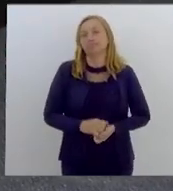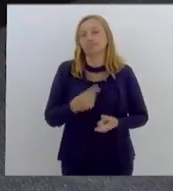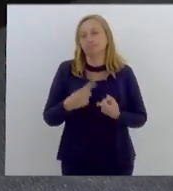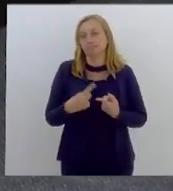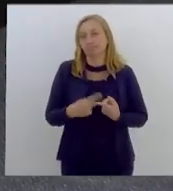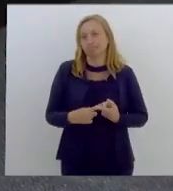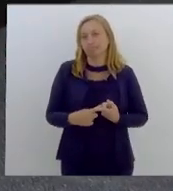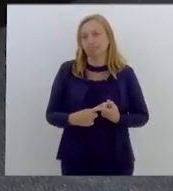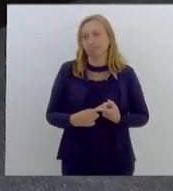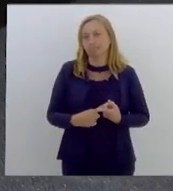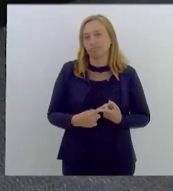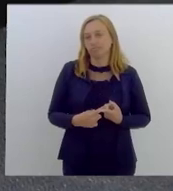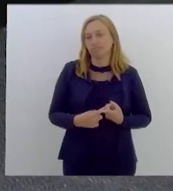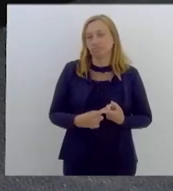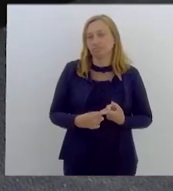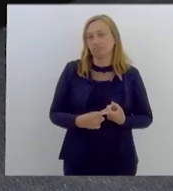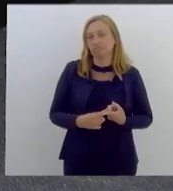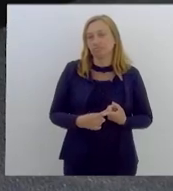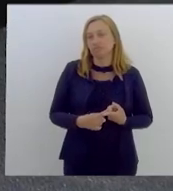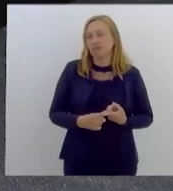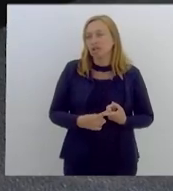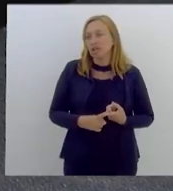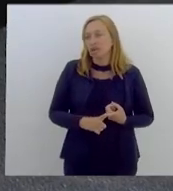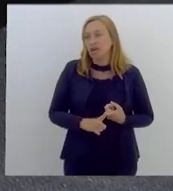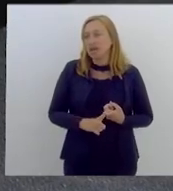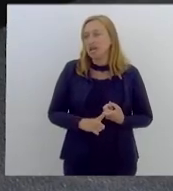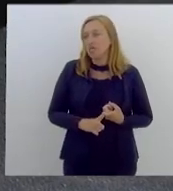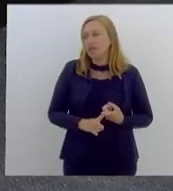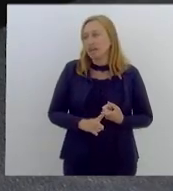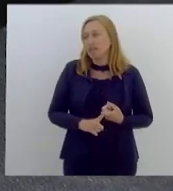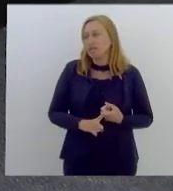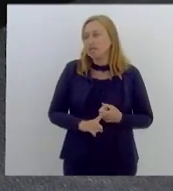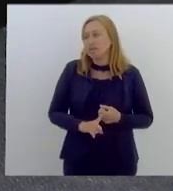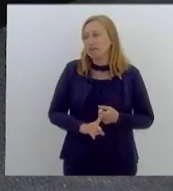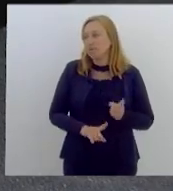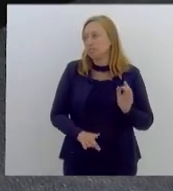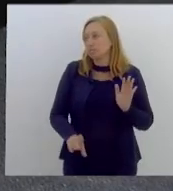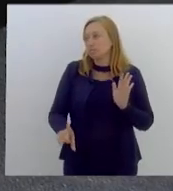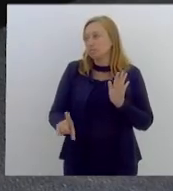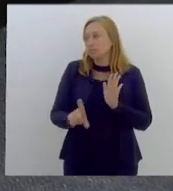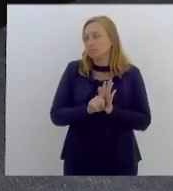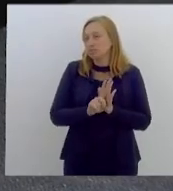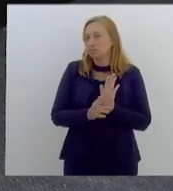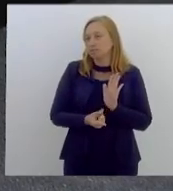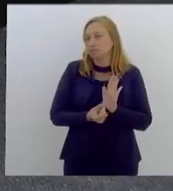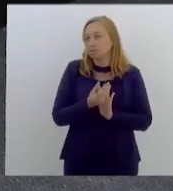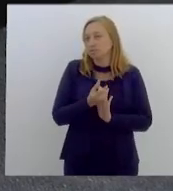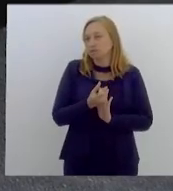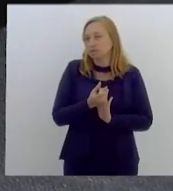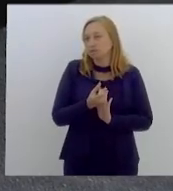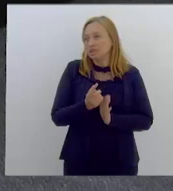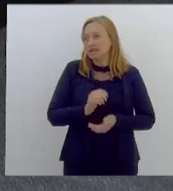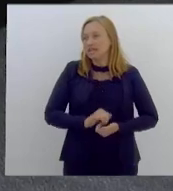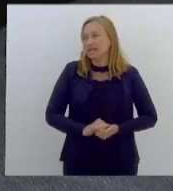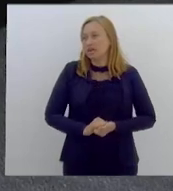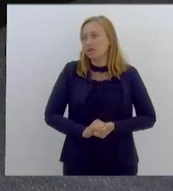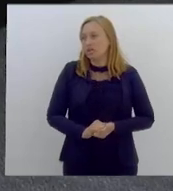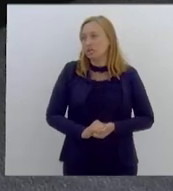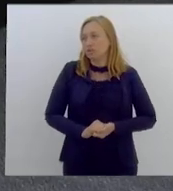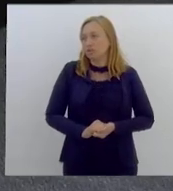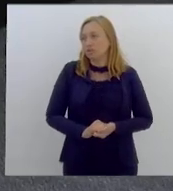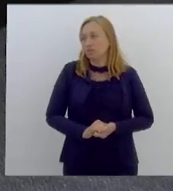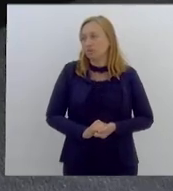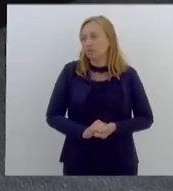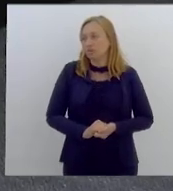tem aí na LO menos 5, na verdade, no mínimo menos 10. Porque o senhor, também Vossa Excelência sabe